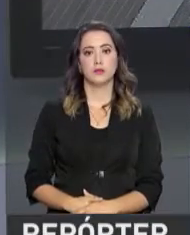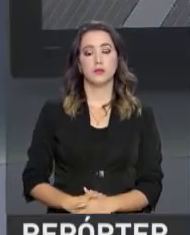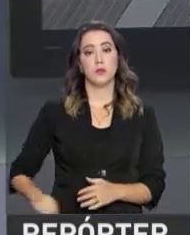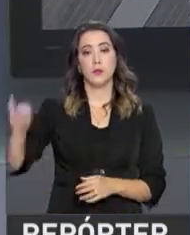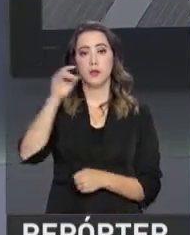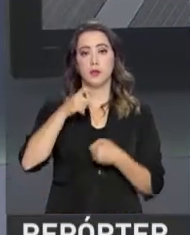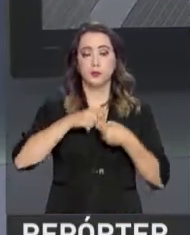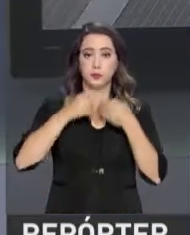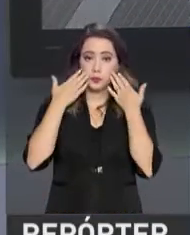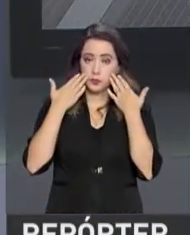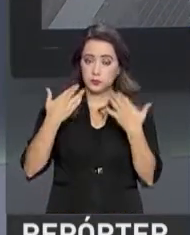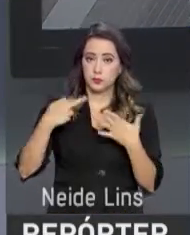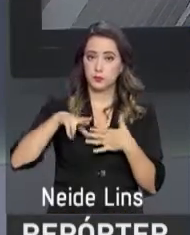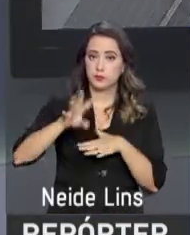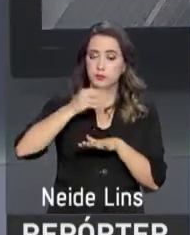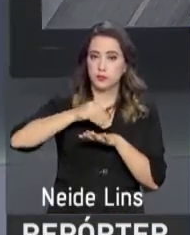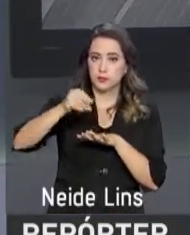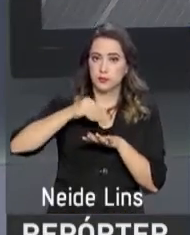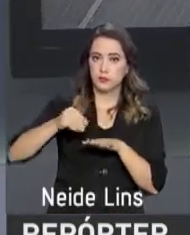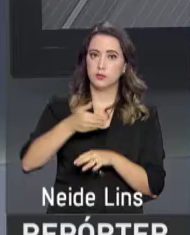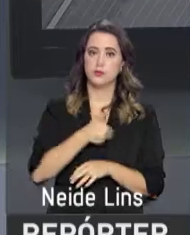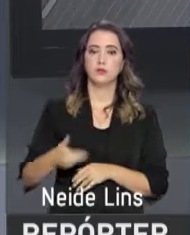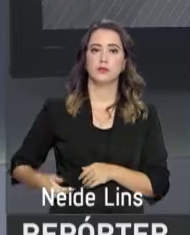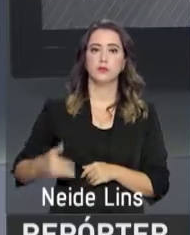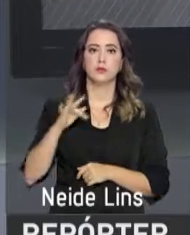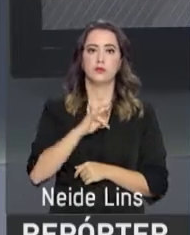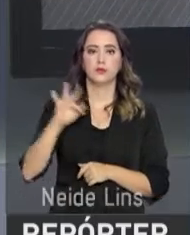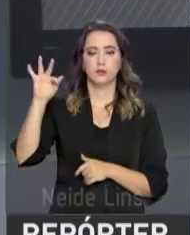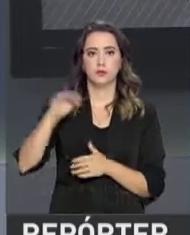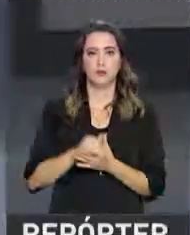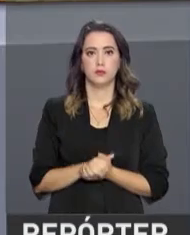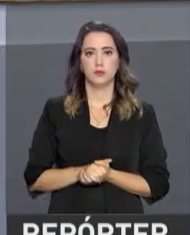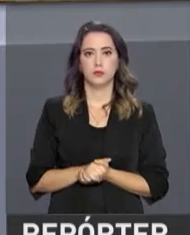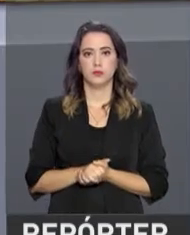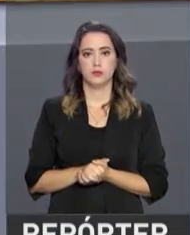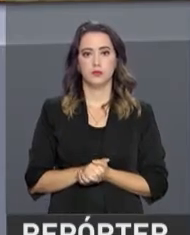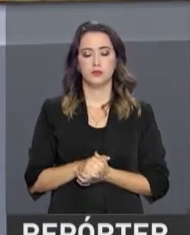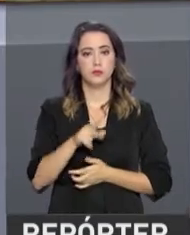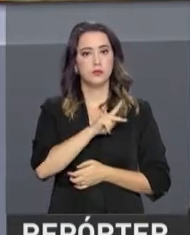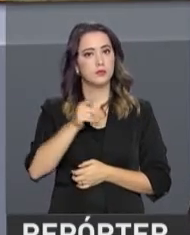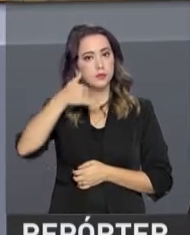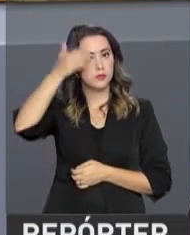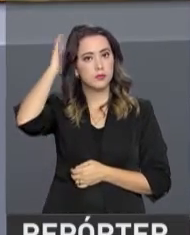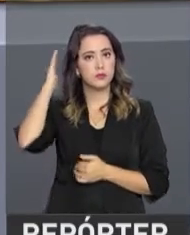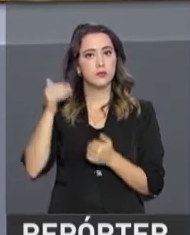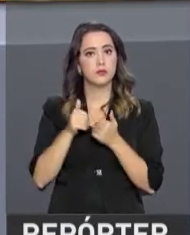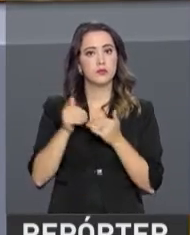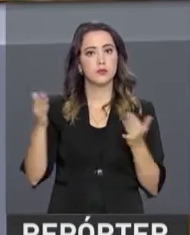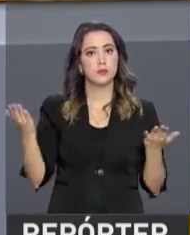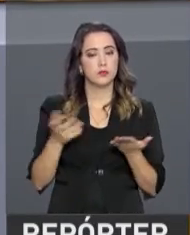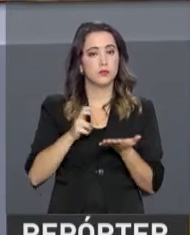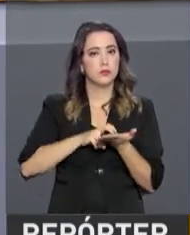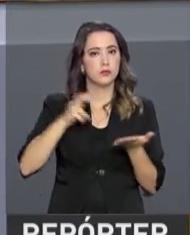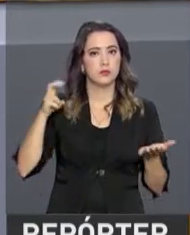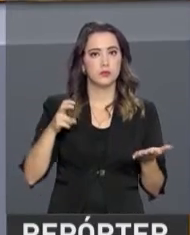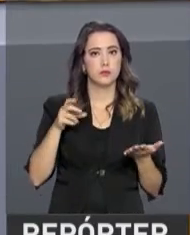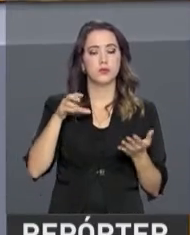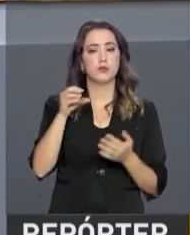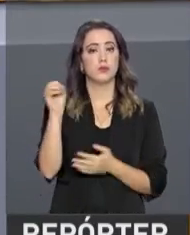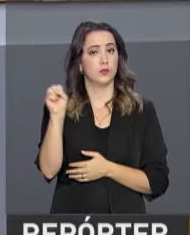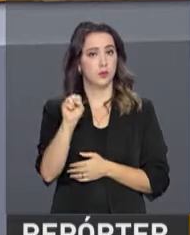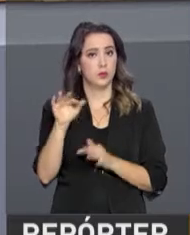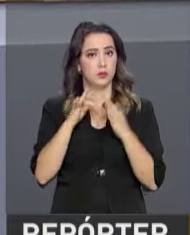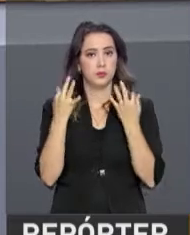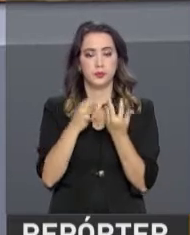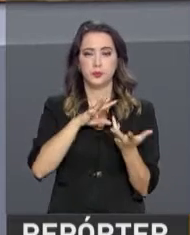Olá, estamos de volta com o repórter NBR e as notícias do governo federal. O presidente Michel Temer abriu na manhã de hoje o